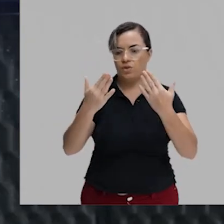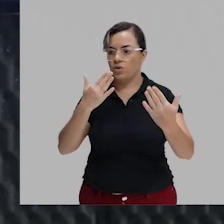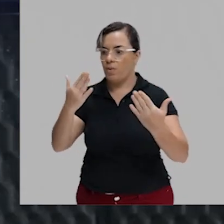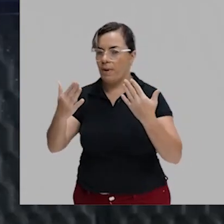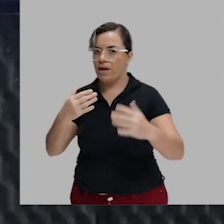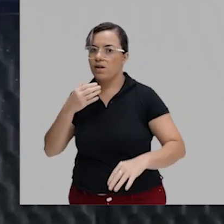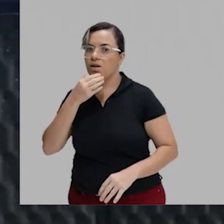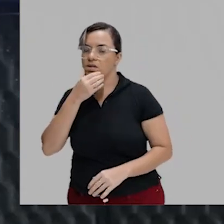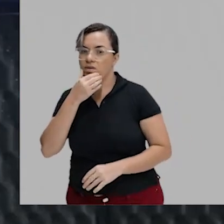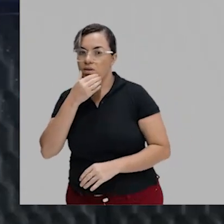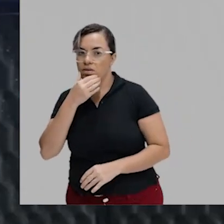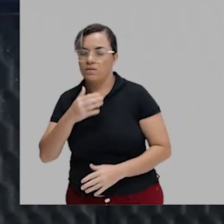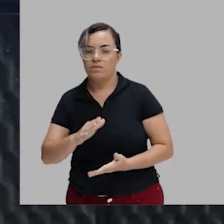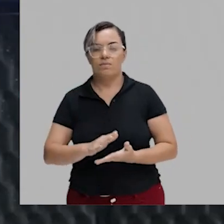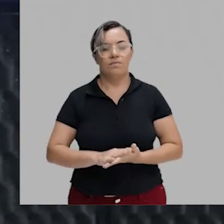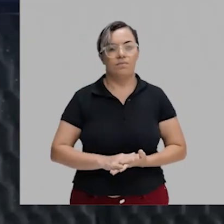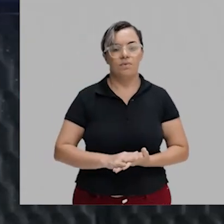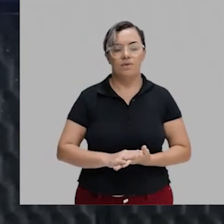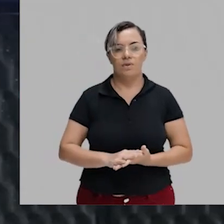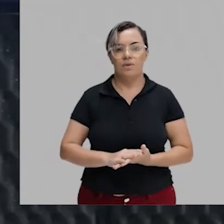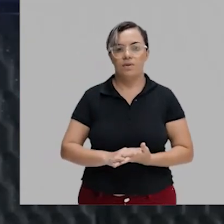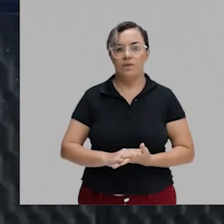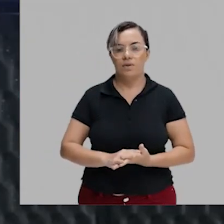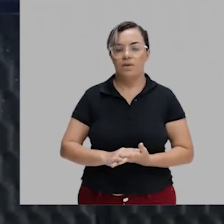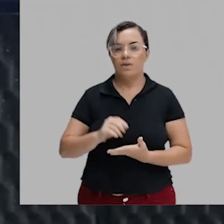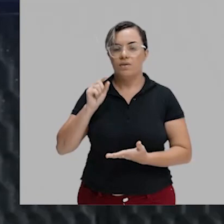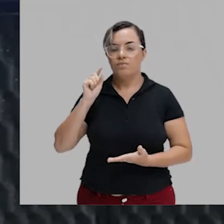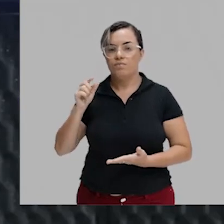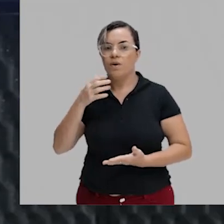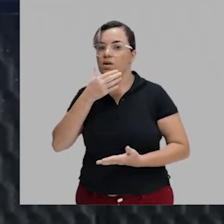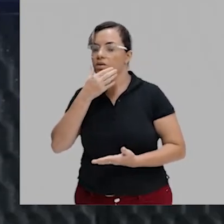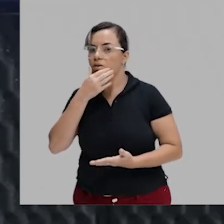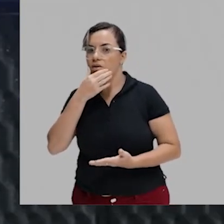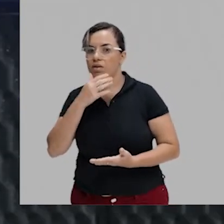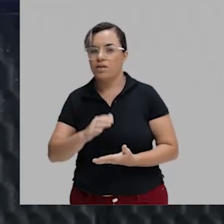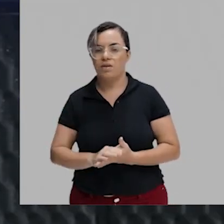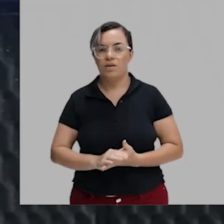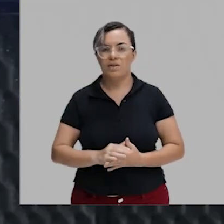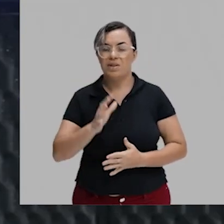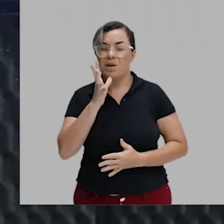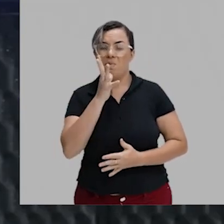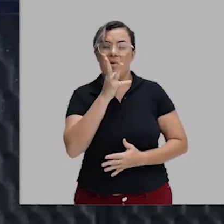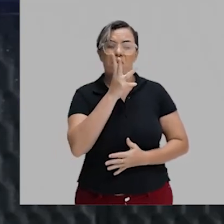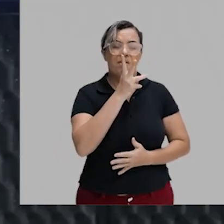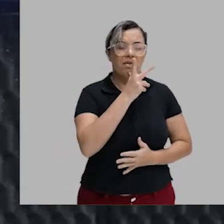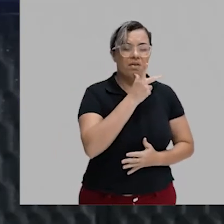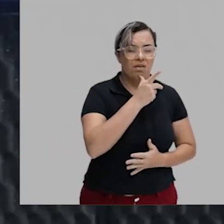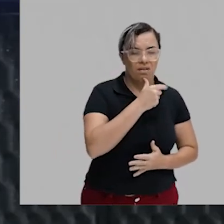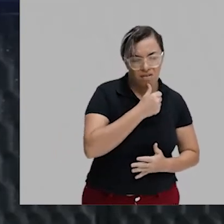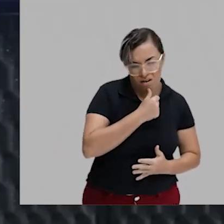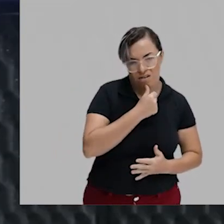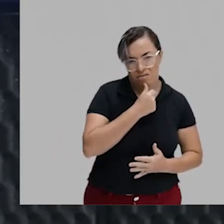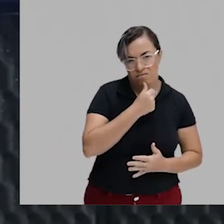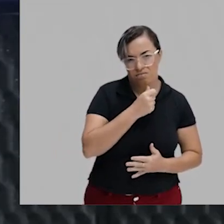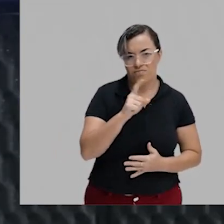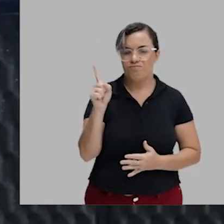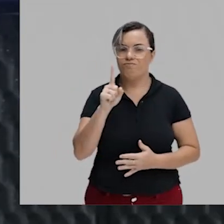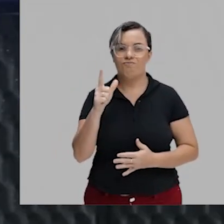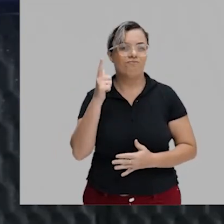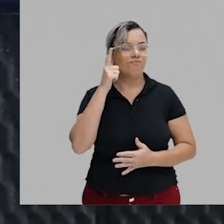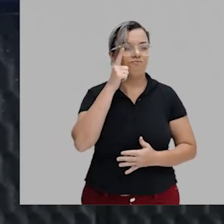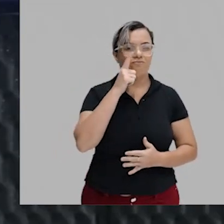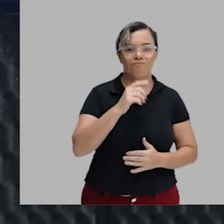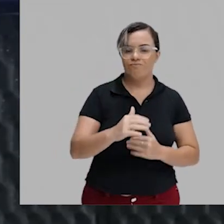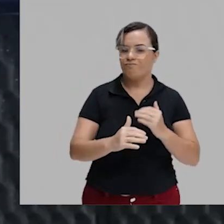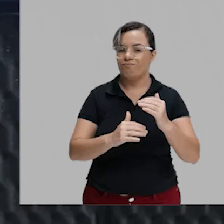britânico, se comparado ao mercantilismo inglês, ele é um mercantilismo tardio. A Espanha não consegue avançar nas